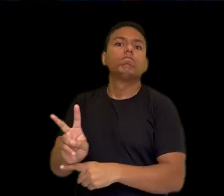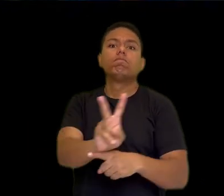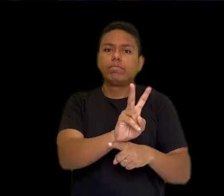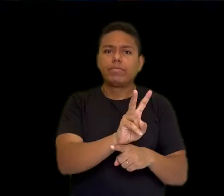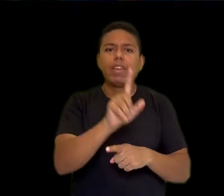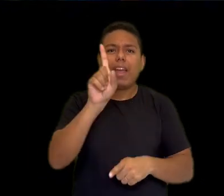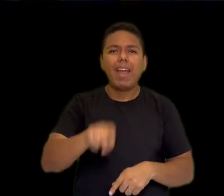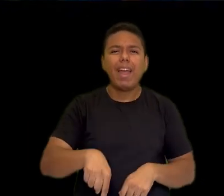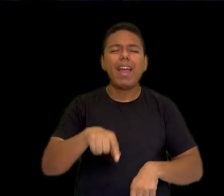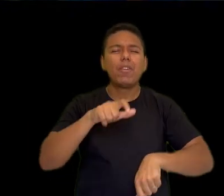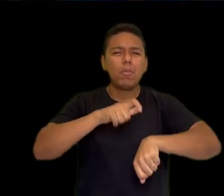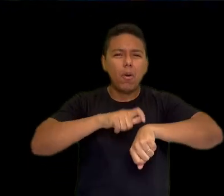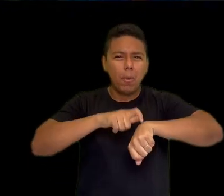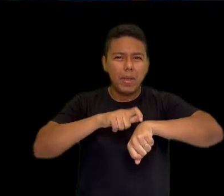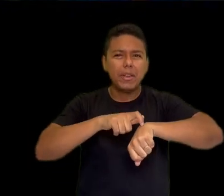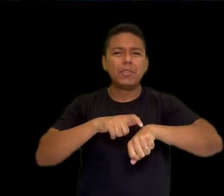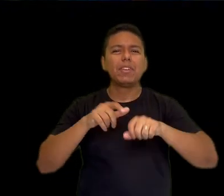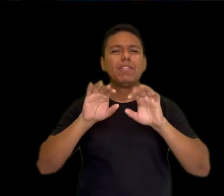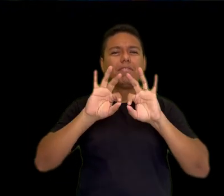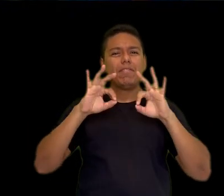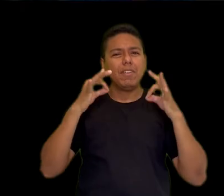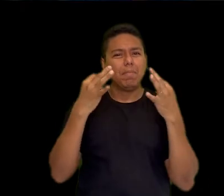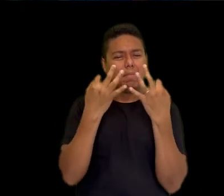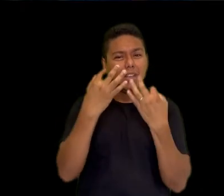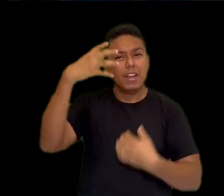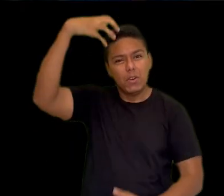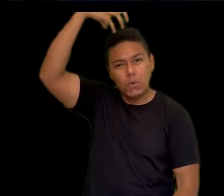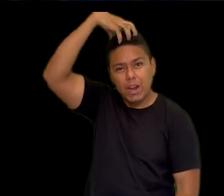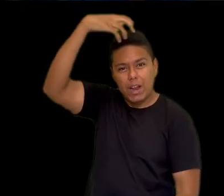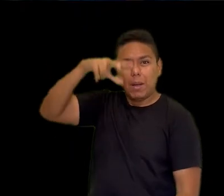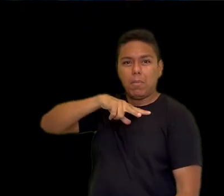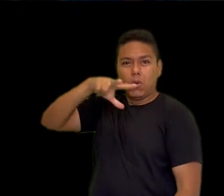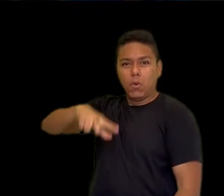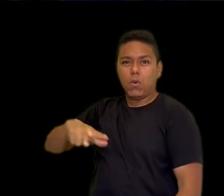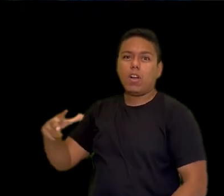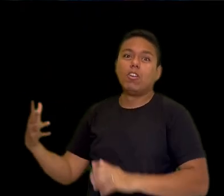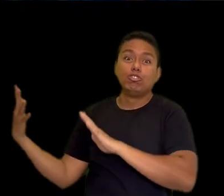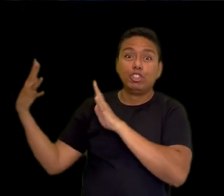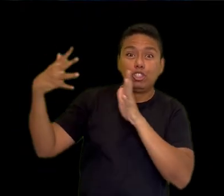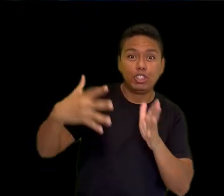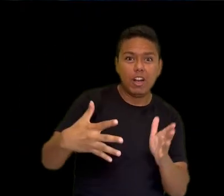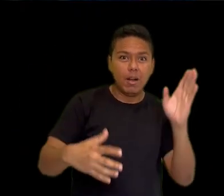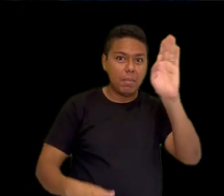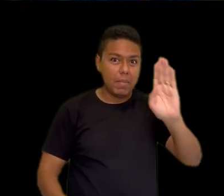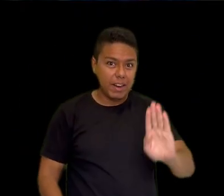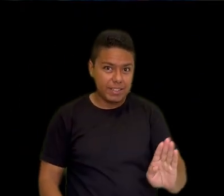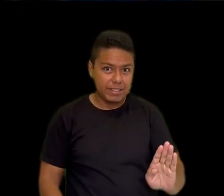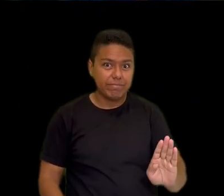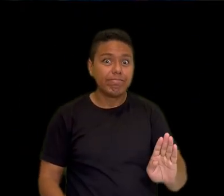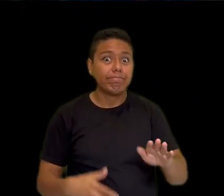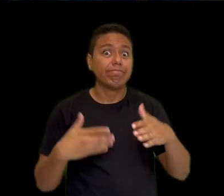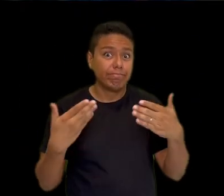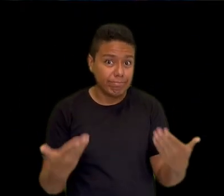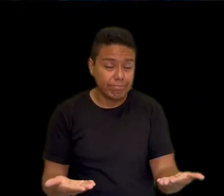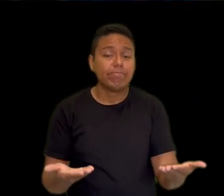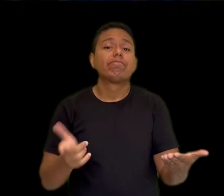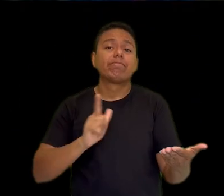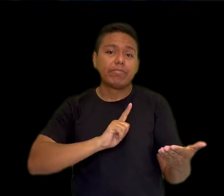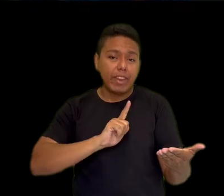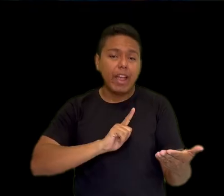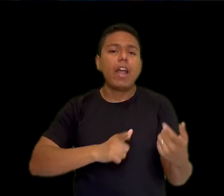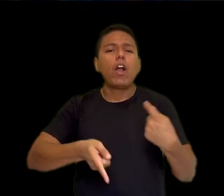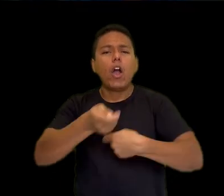a época da chegada da família real, aonde se pretendia, né, que outros países,